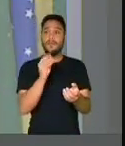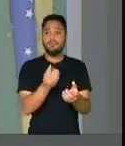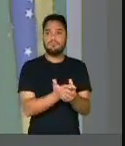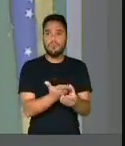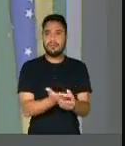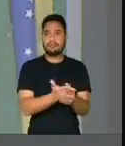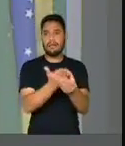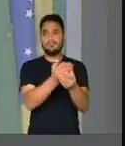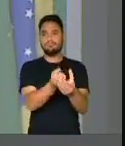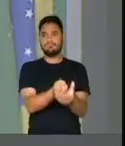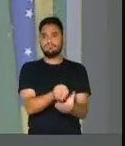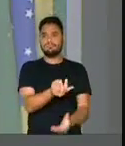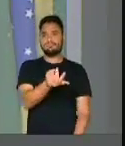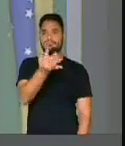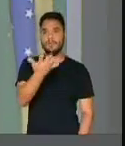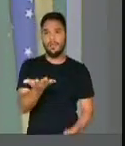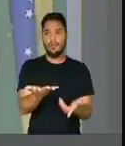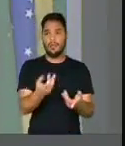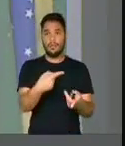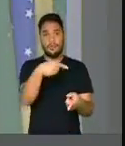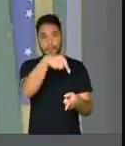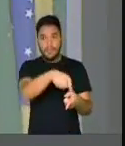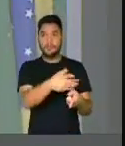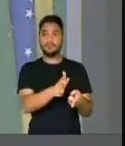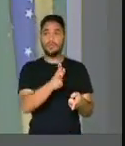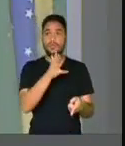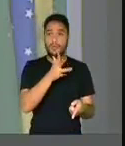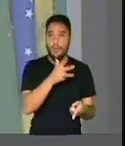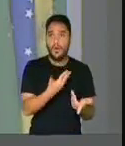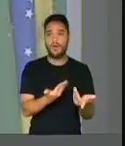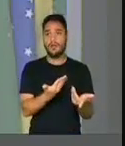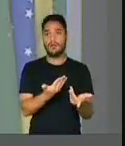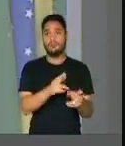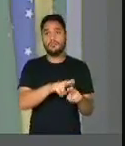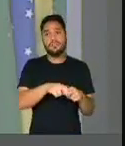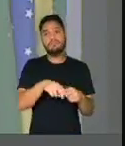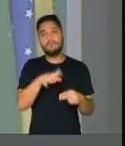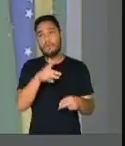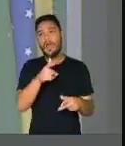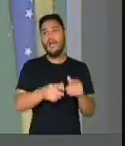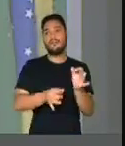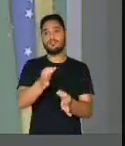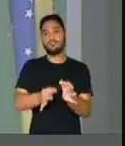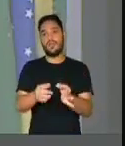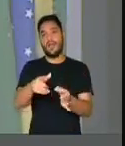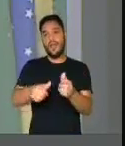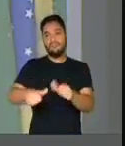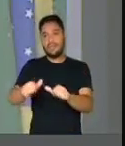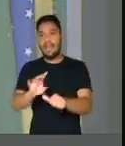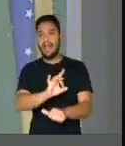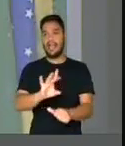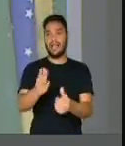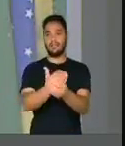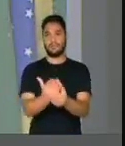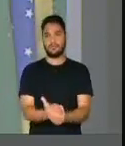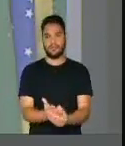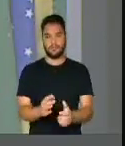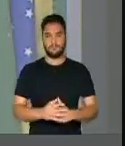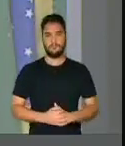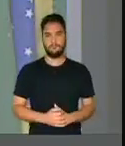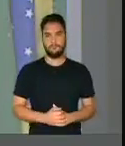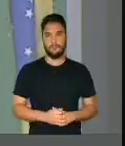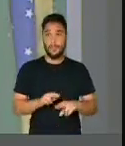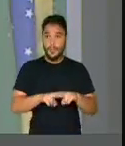consequência, a não efetivação do direito material. Portanto, é preciso que